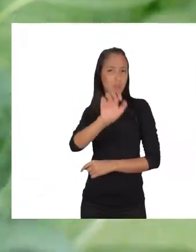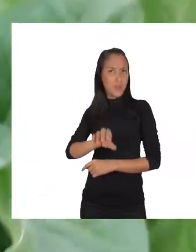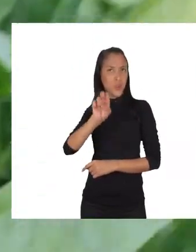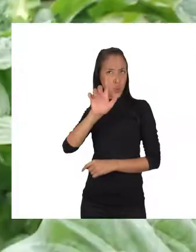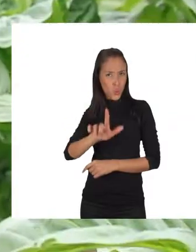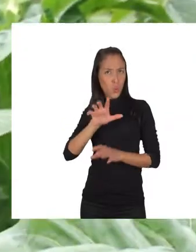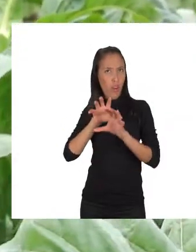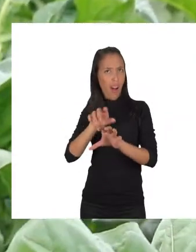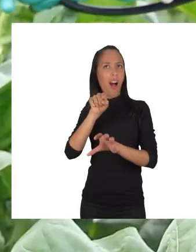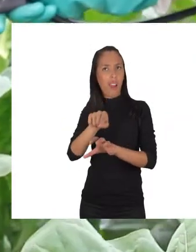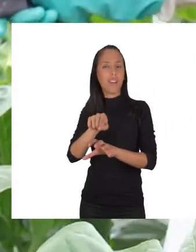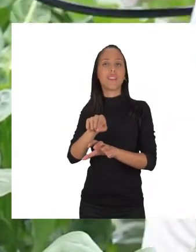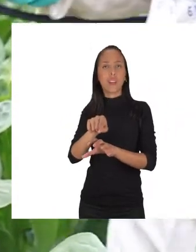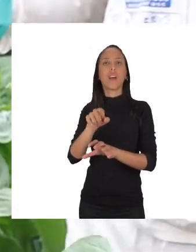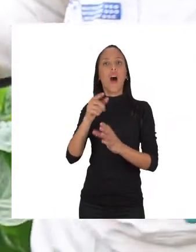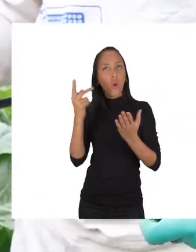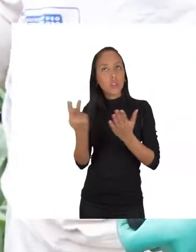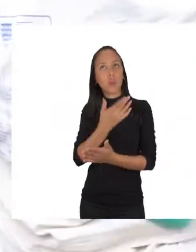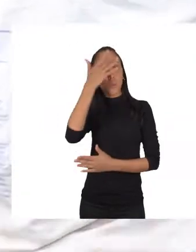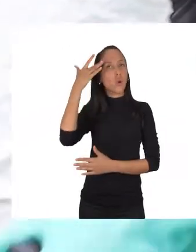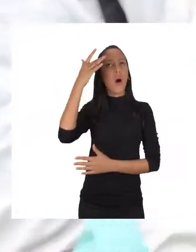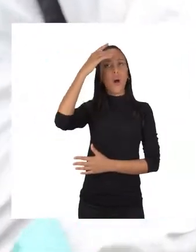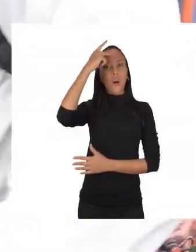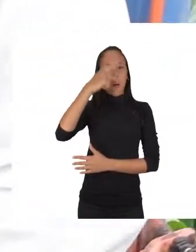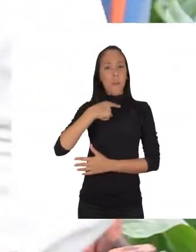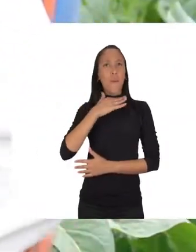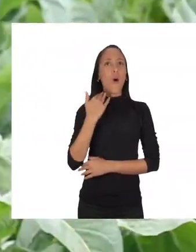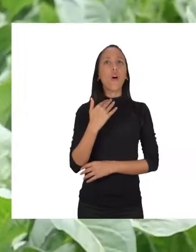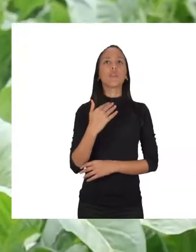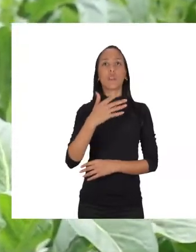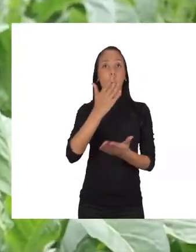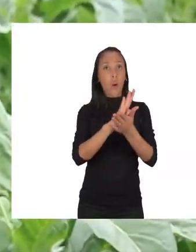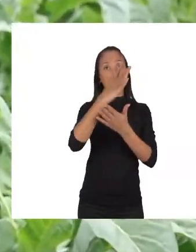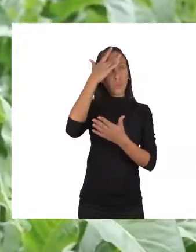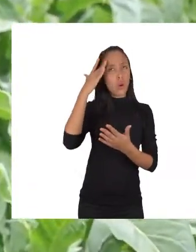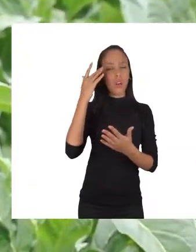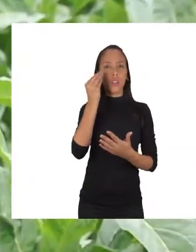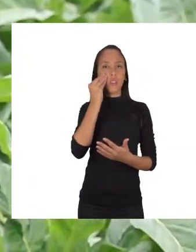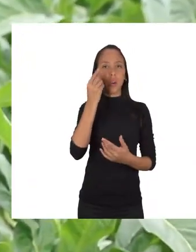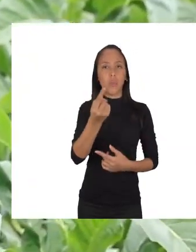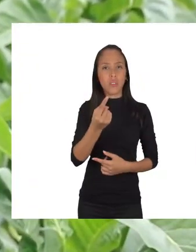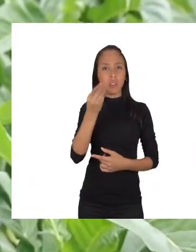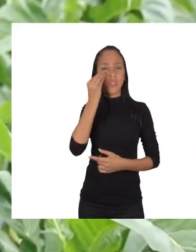suicídio, né? Então, muitos chegaram a tentar 2, 3 vezes para conseguir na terceira se suicidar.